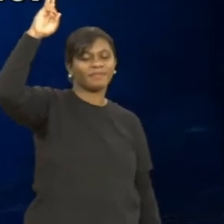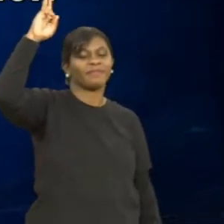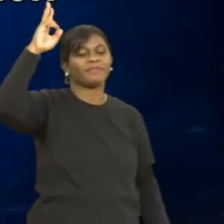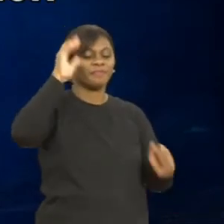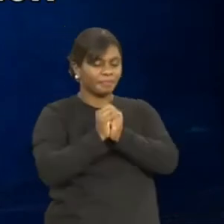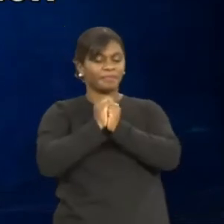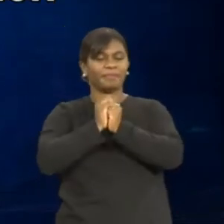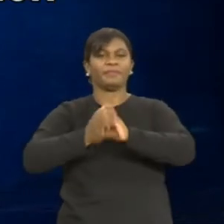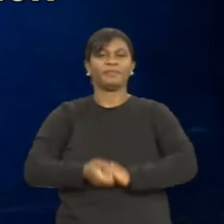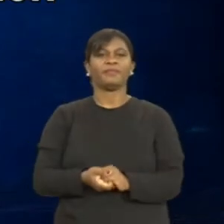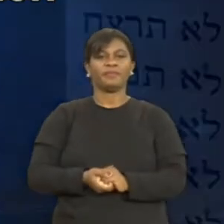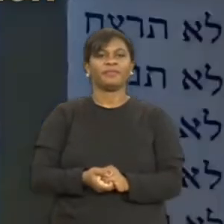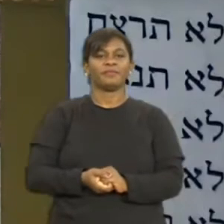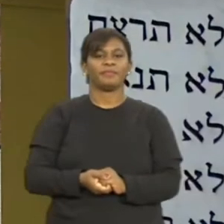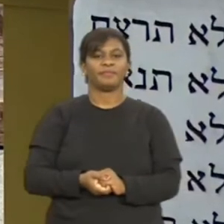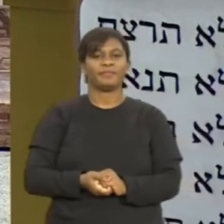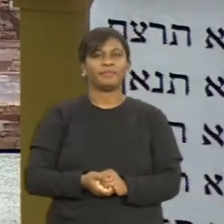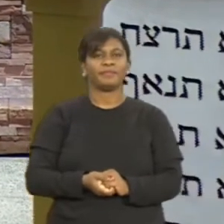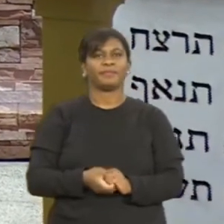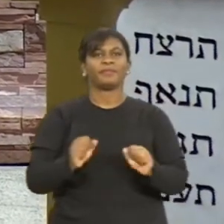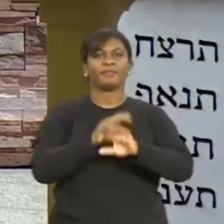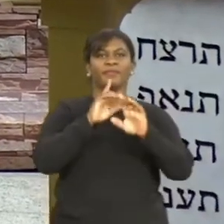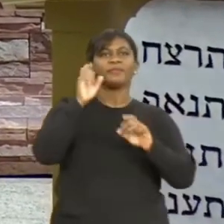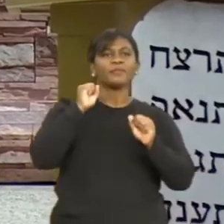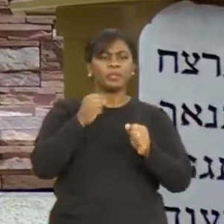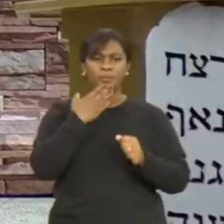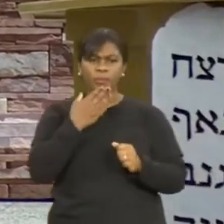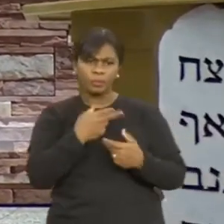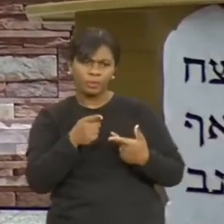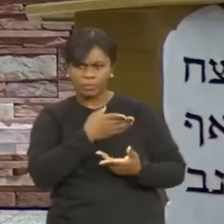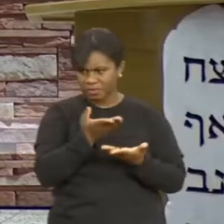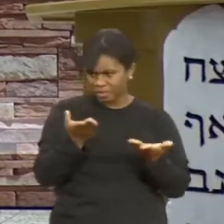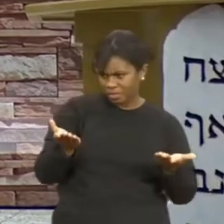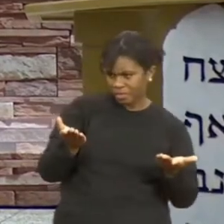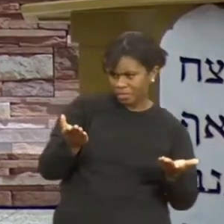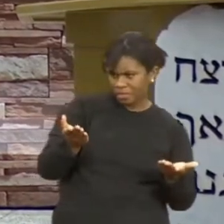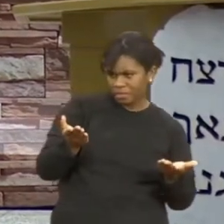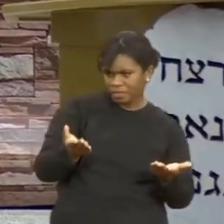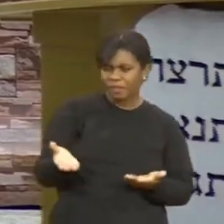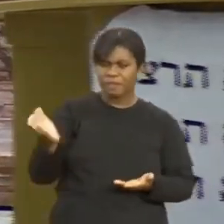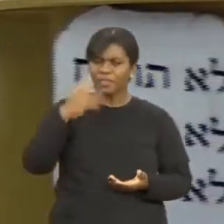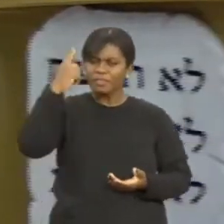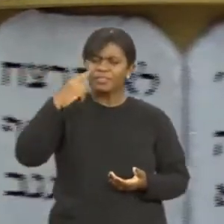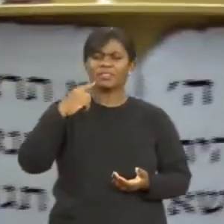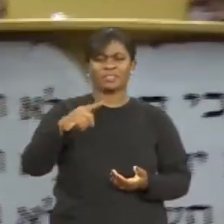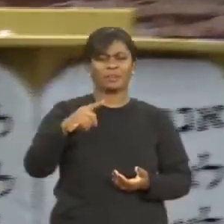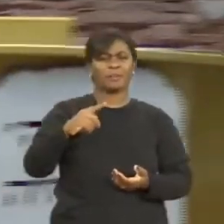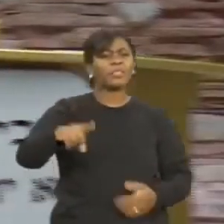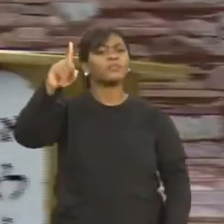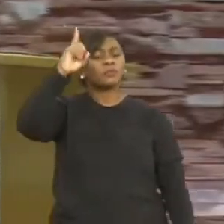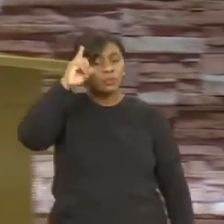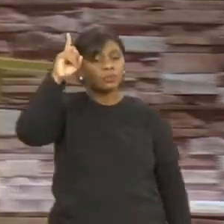a Amém. Graças a Deus. Posso pedir uma coisa a vocês? Vem essa semana, se puder, todo